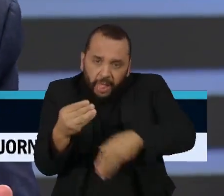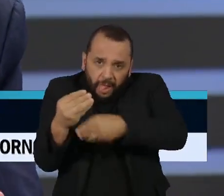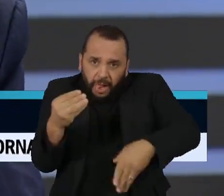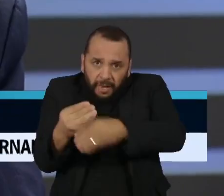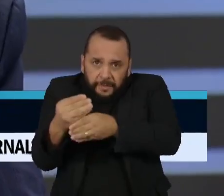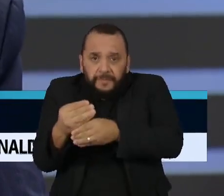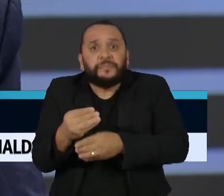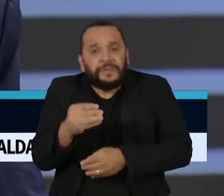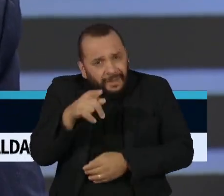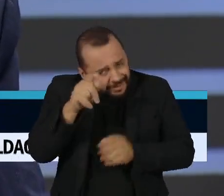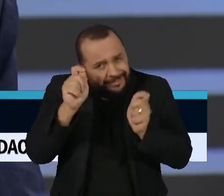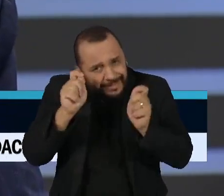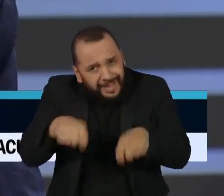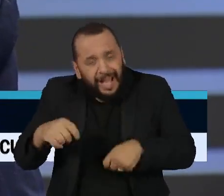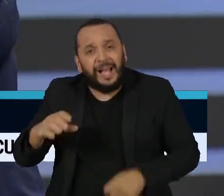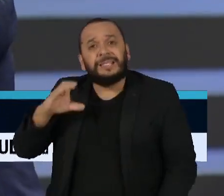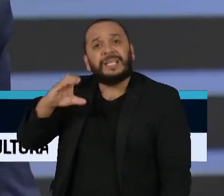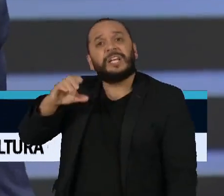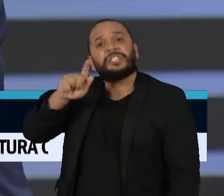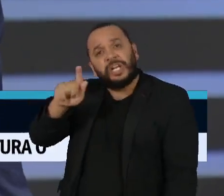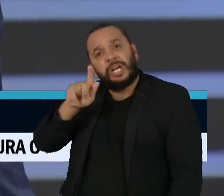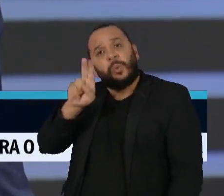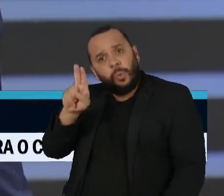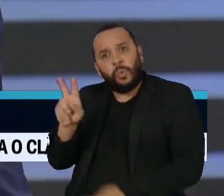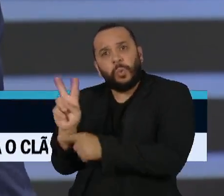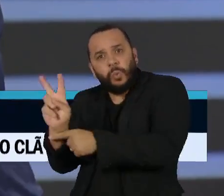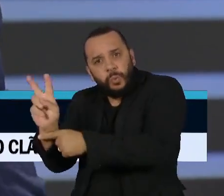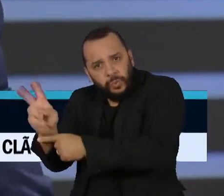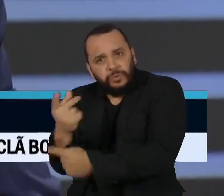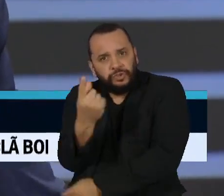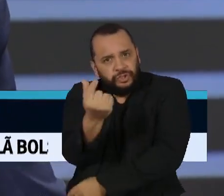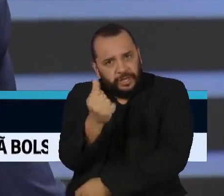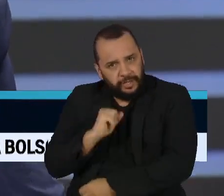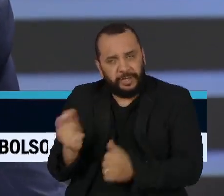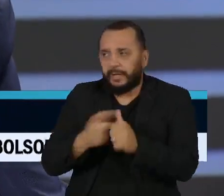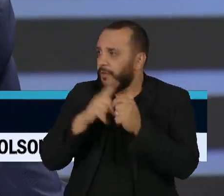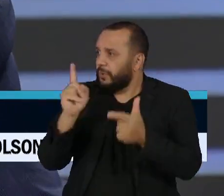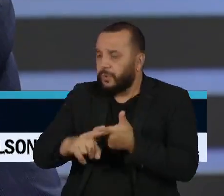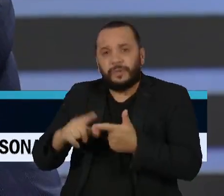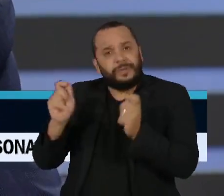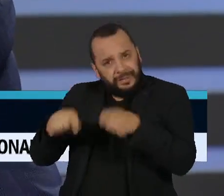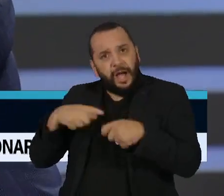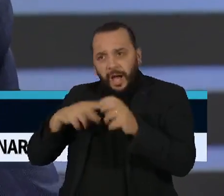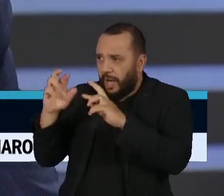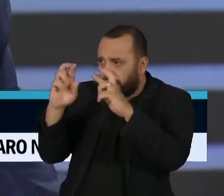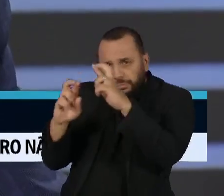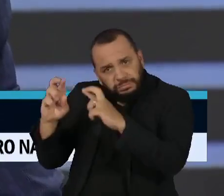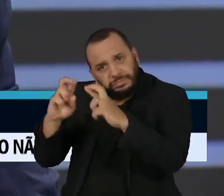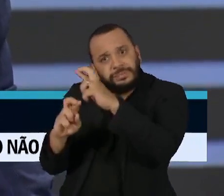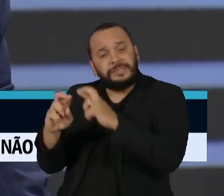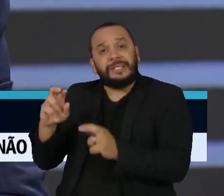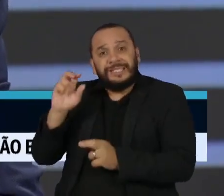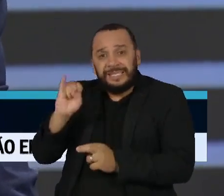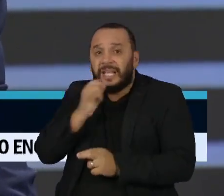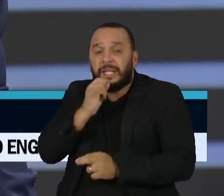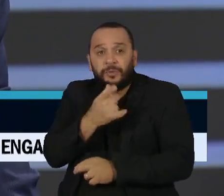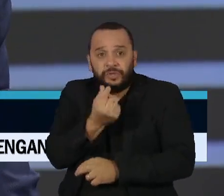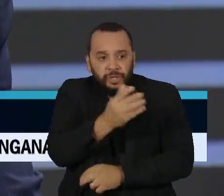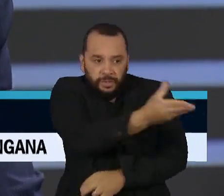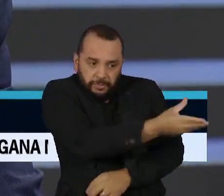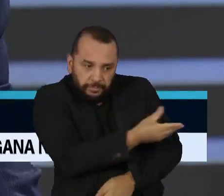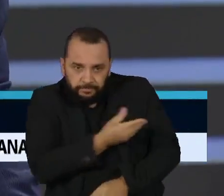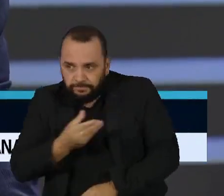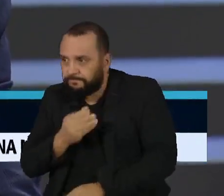outros, a Controladoria Geral da União, né, que pode acompanhar. Você tem uma série de instâncias que pode acompanhar se aquela obra foi ou não